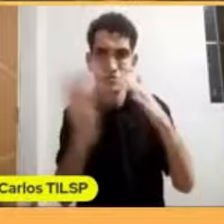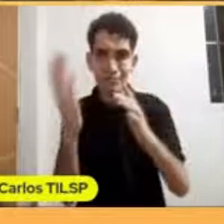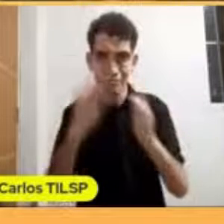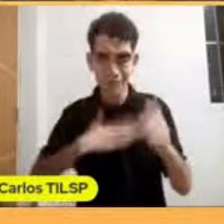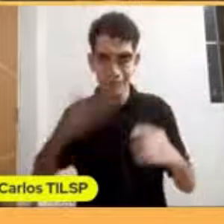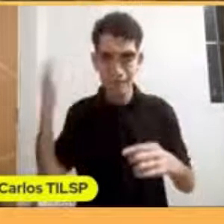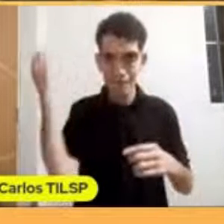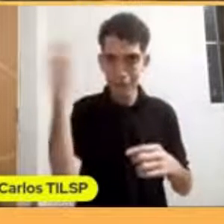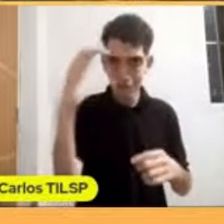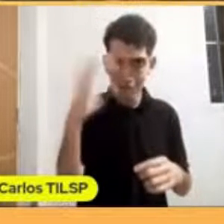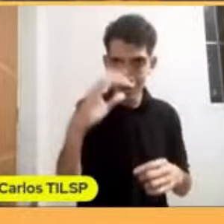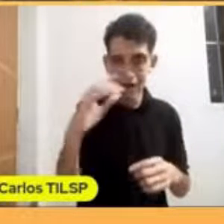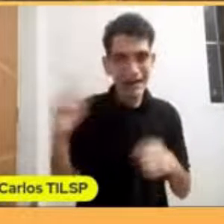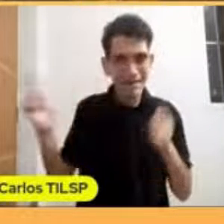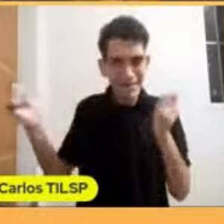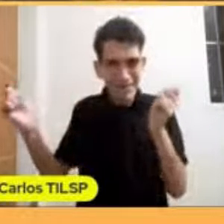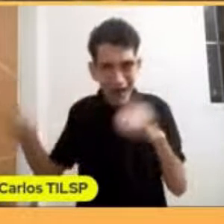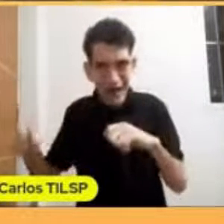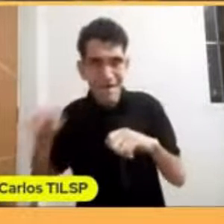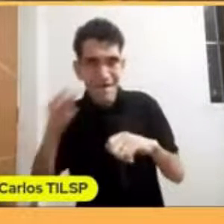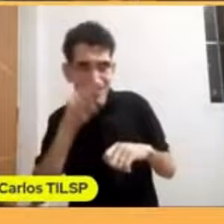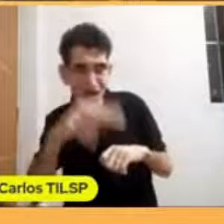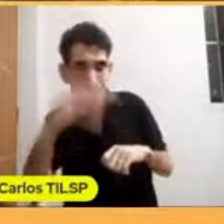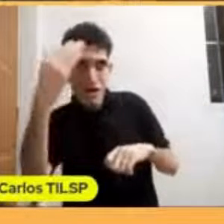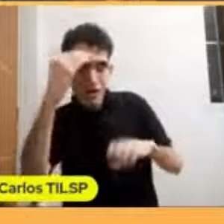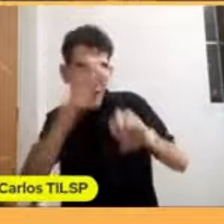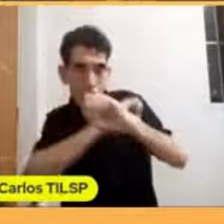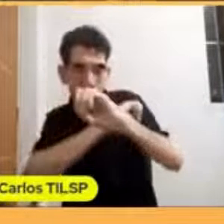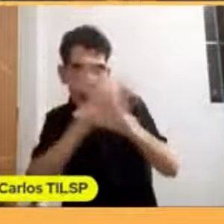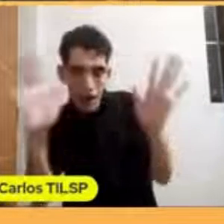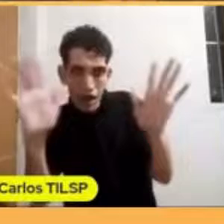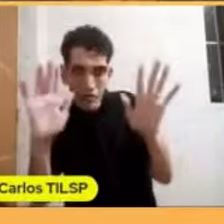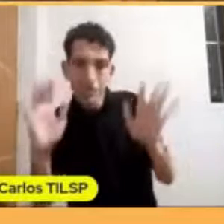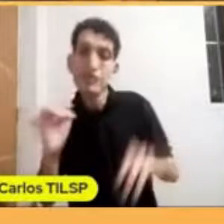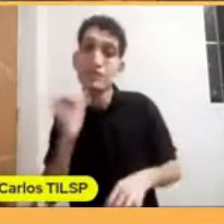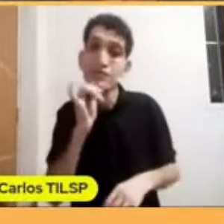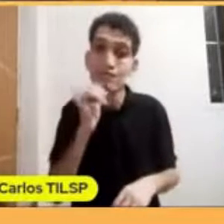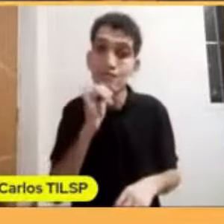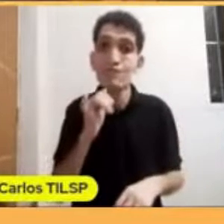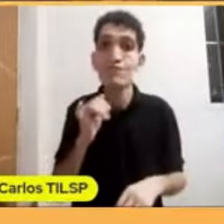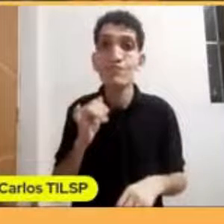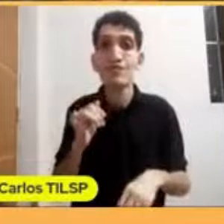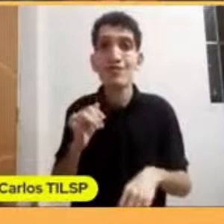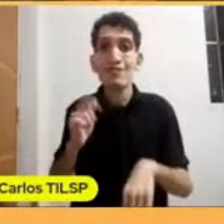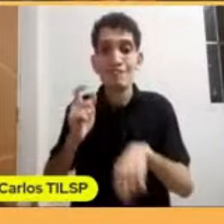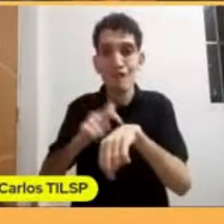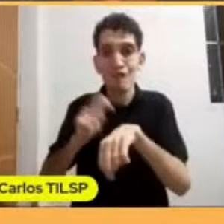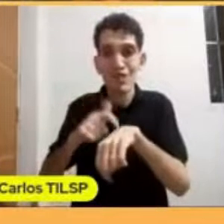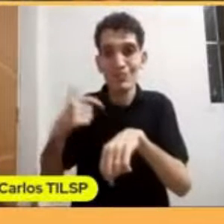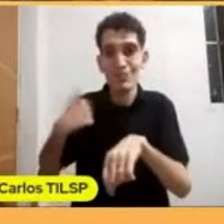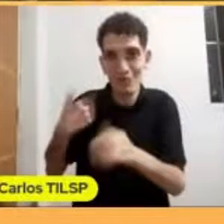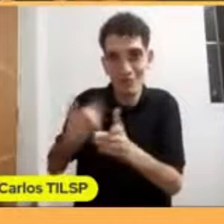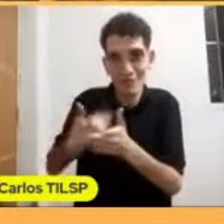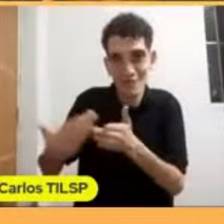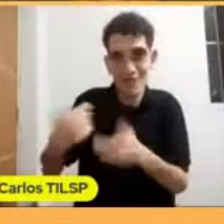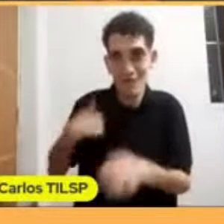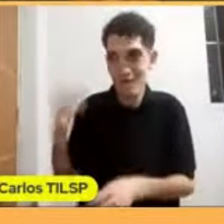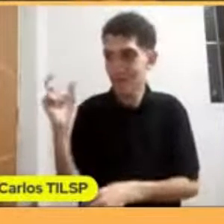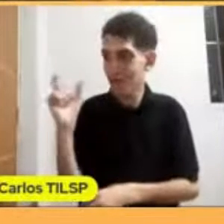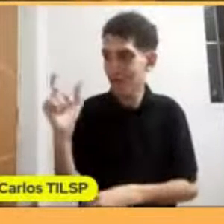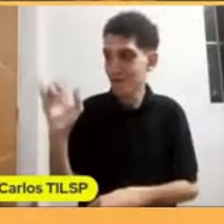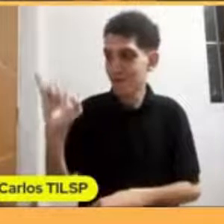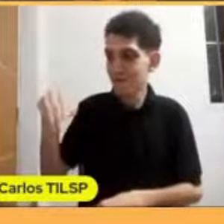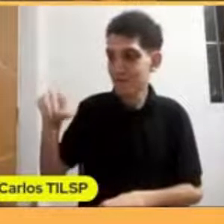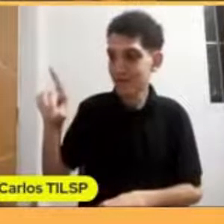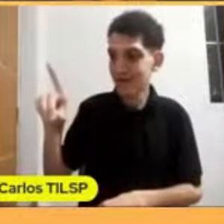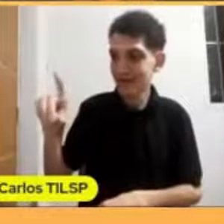aquilo. Então, por exemplo, no início da live, eu coloquei essa questão do mindset, né? Mindset é uma palavra em